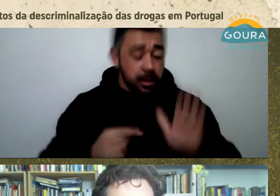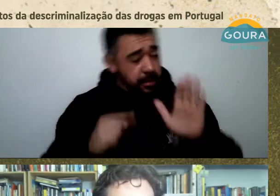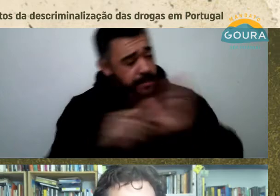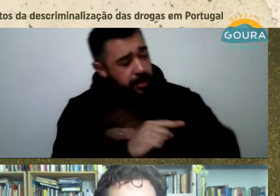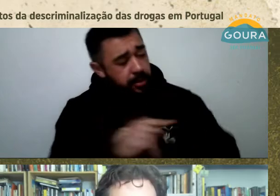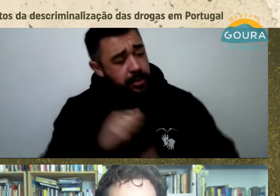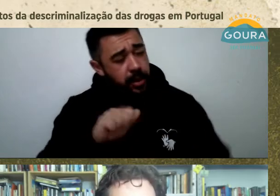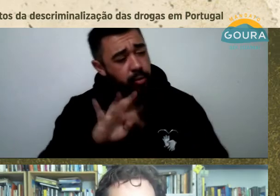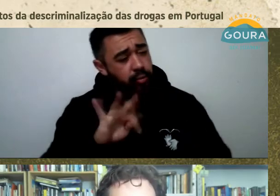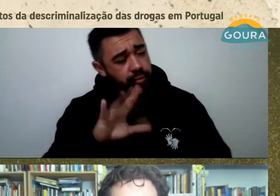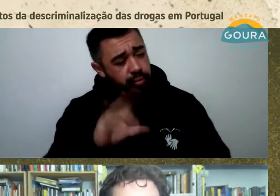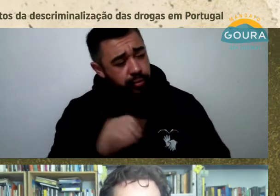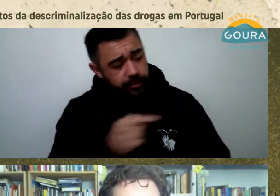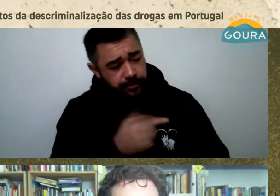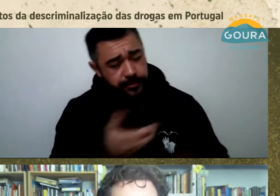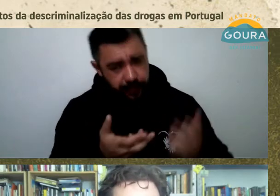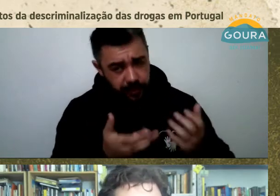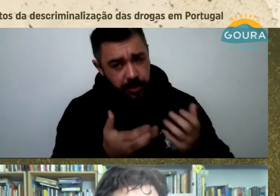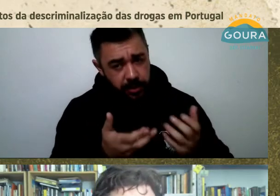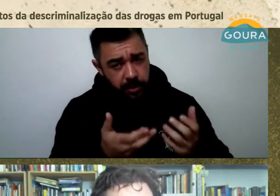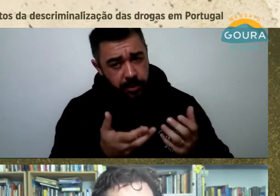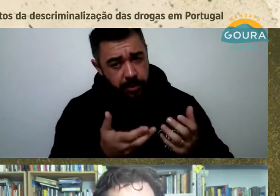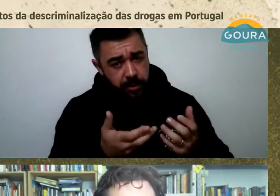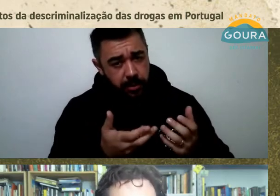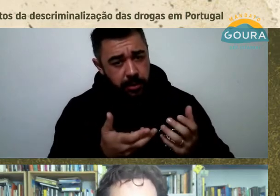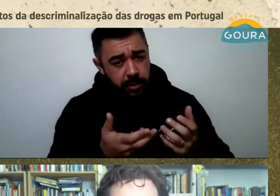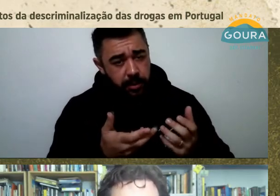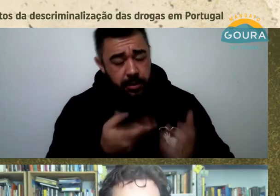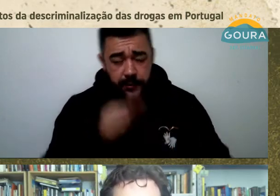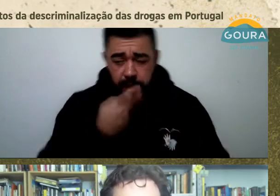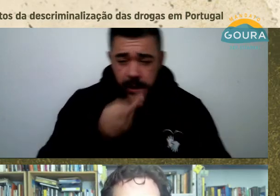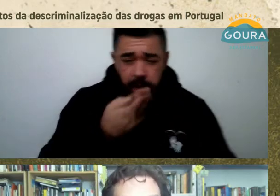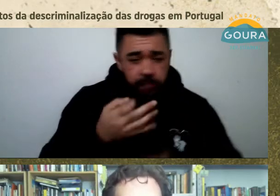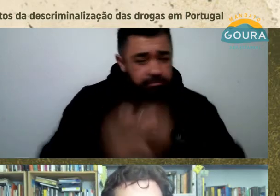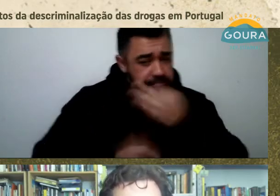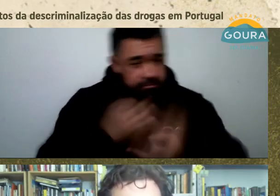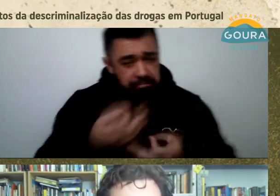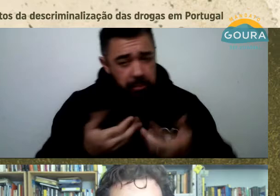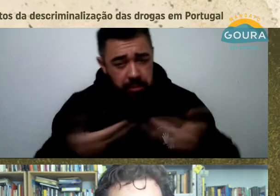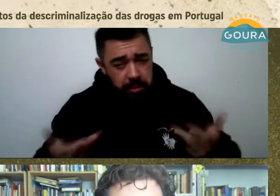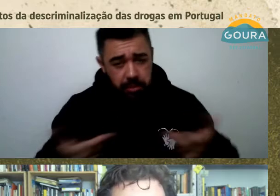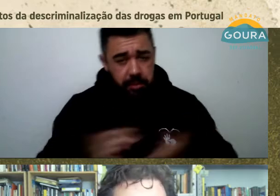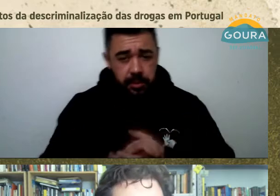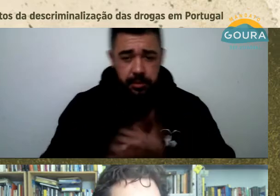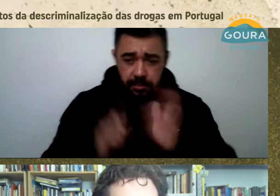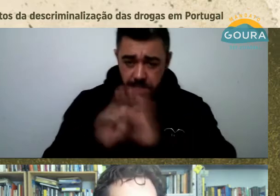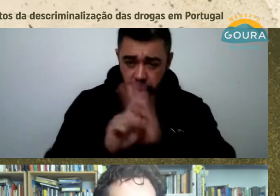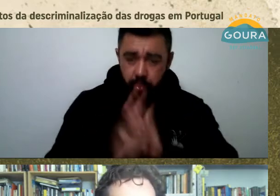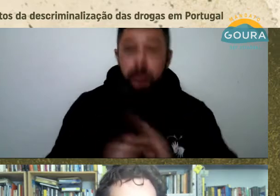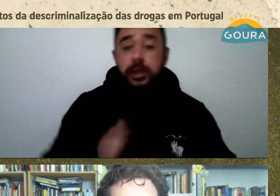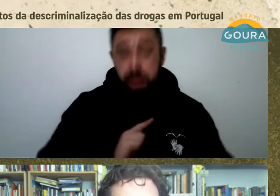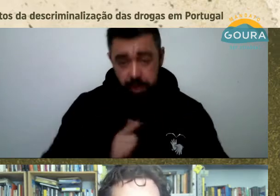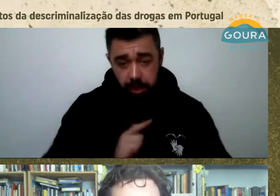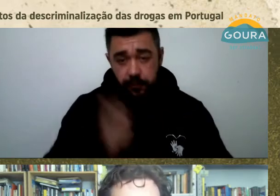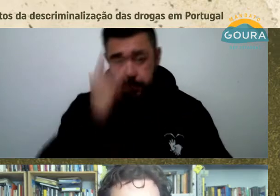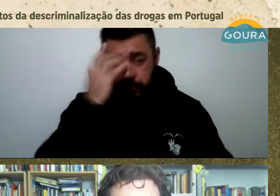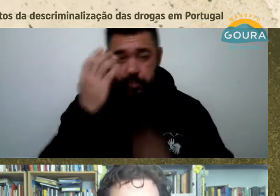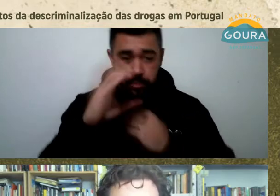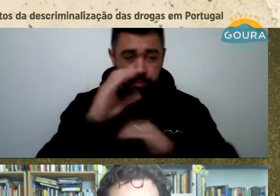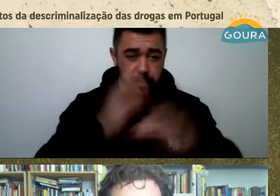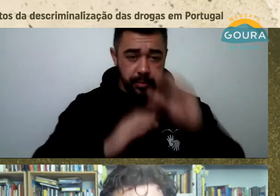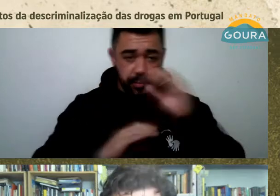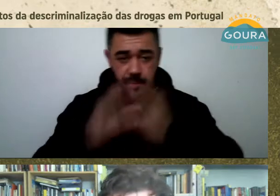se gostaria de trazer algum comentário, alguma pergunta. Surgiram algumas questões aqui interessantes